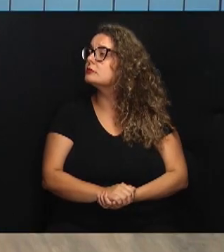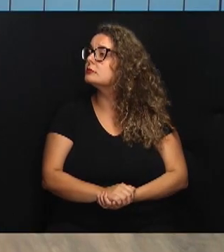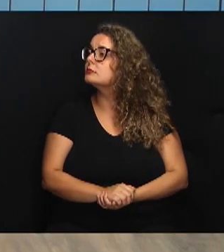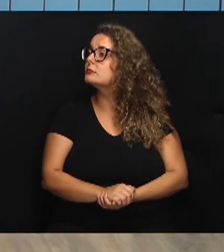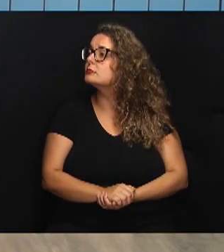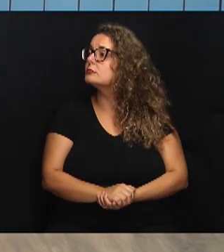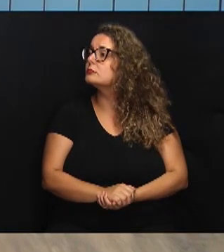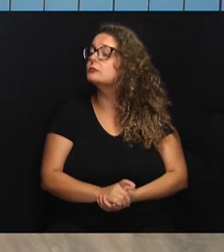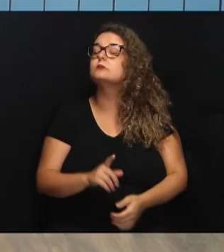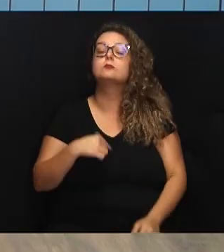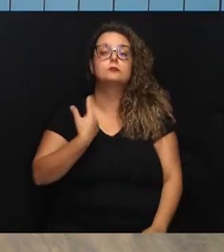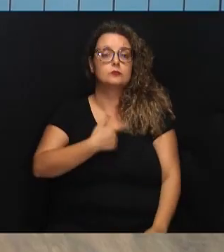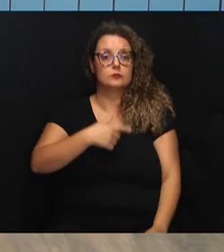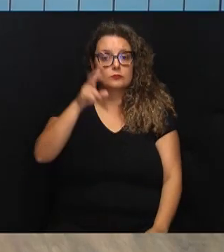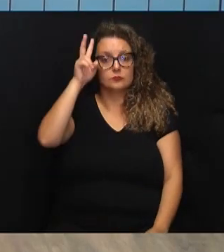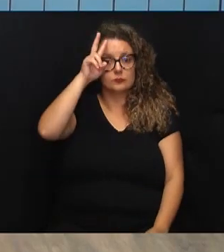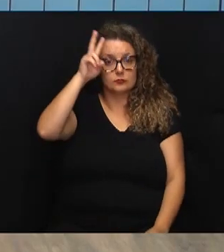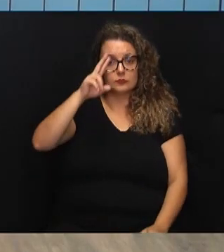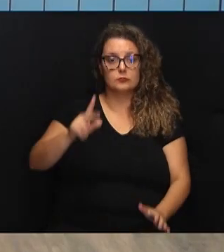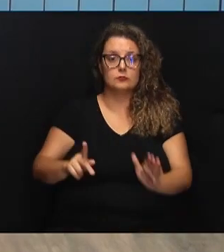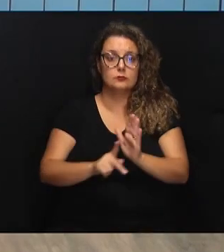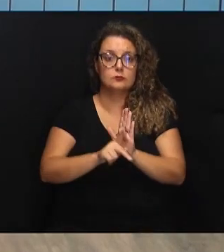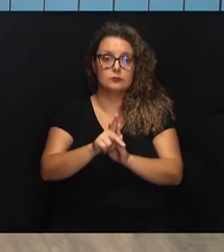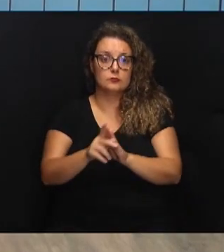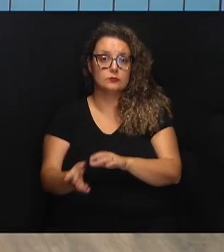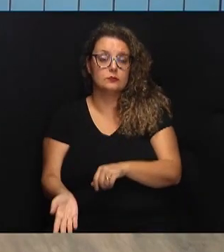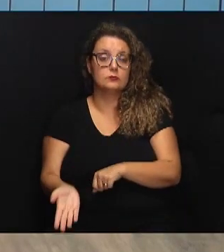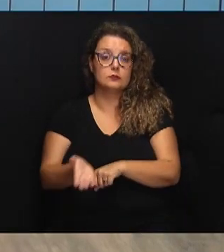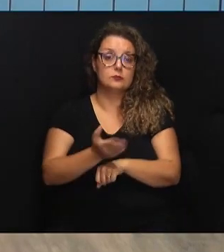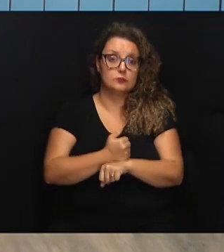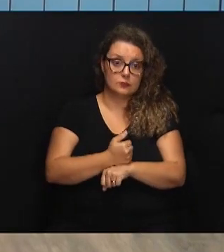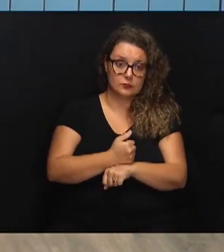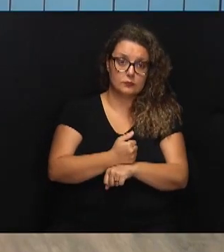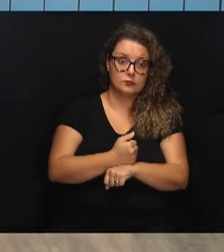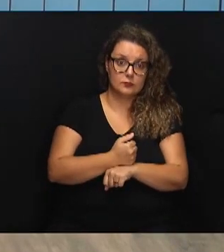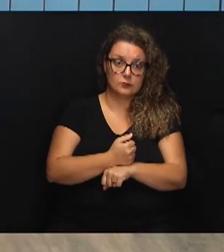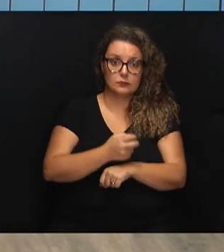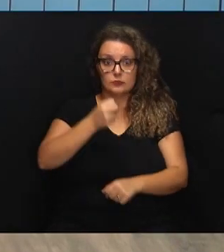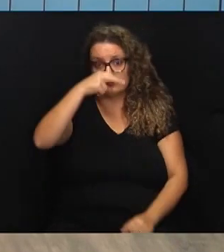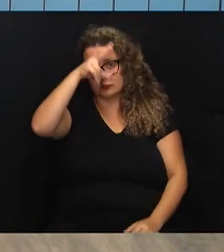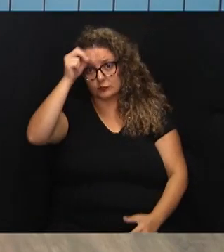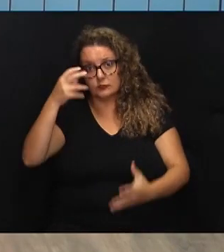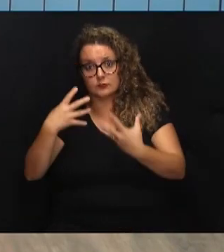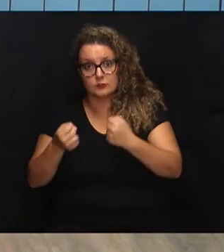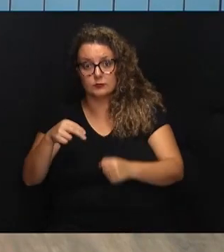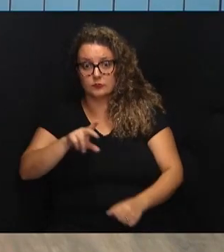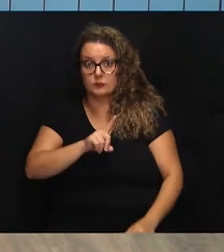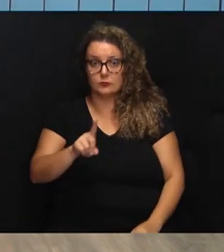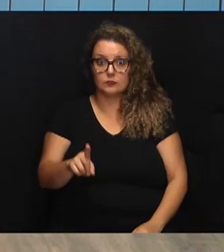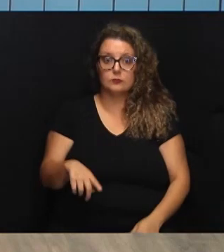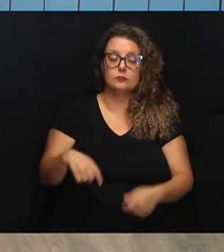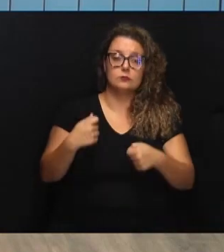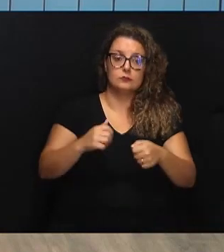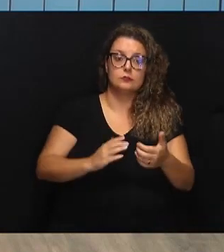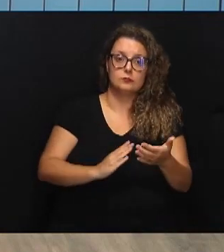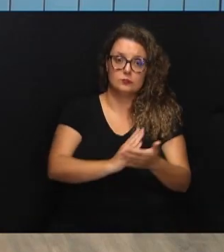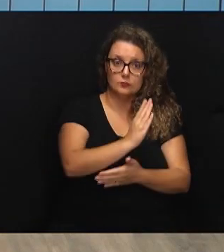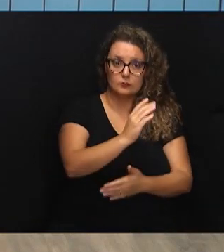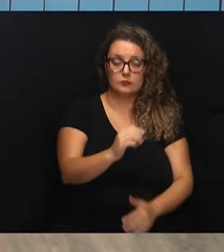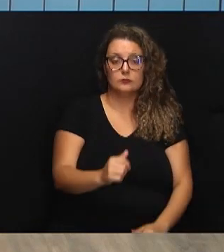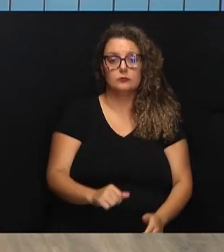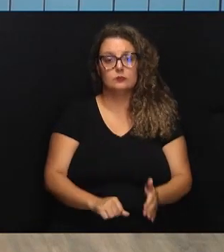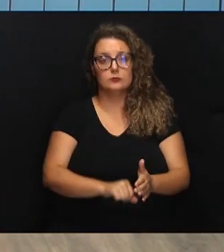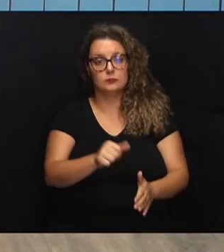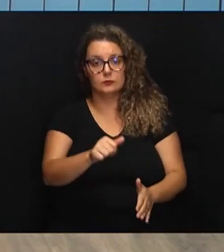A gente lembra que o projeto, antes de ir para o prefeito sancionar ou não, ele tem que ser aprovado primeiramente